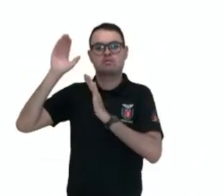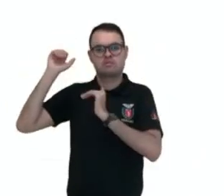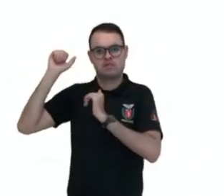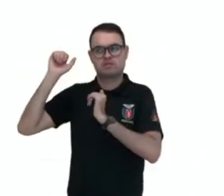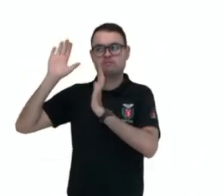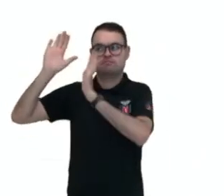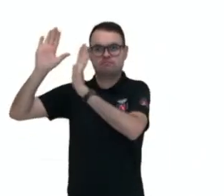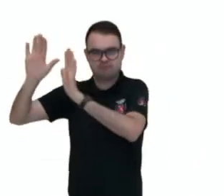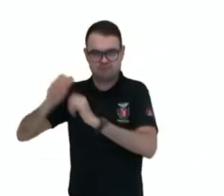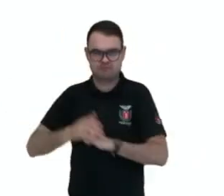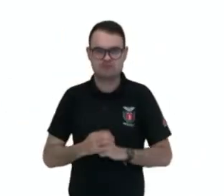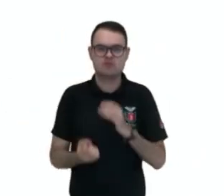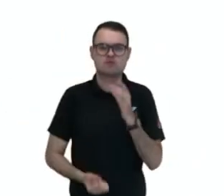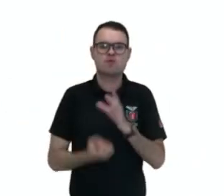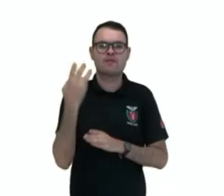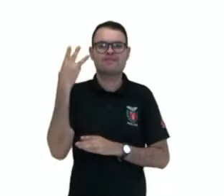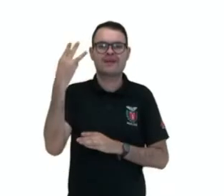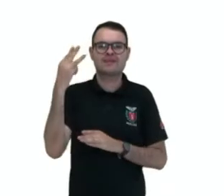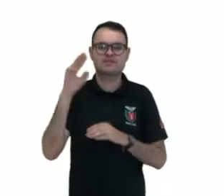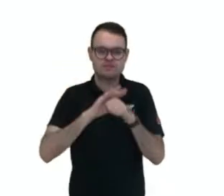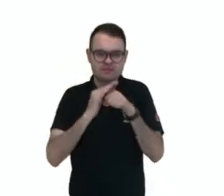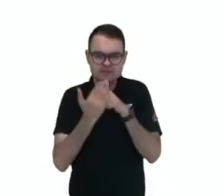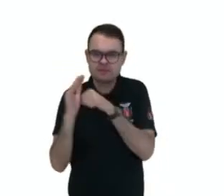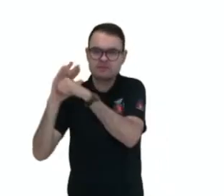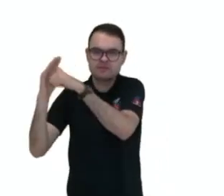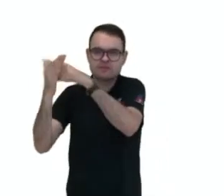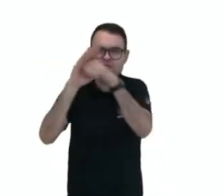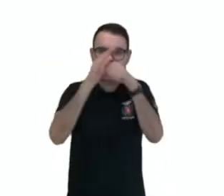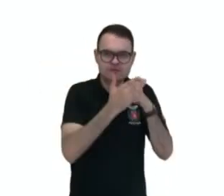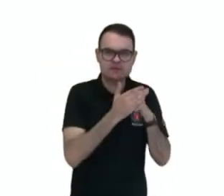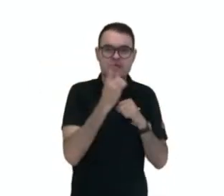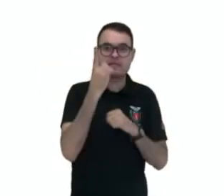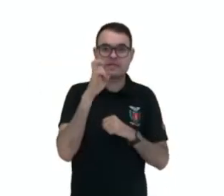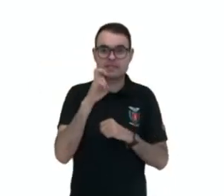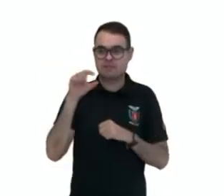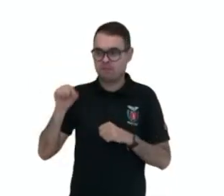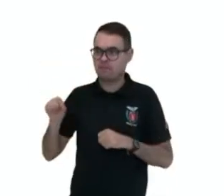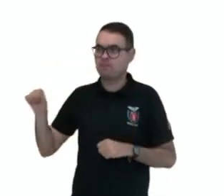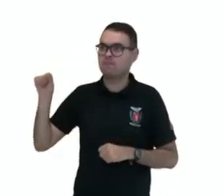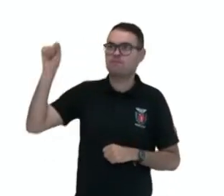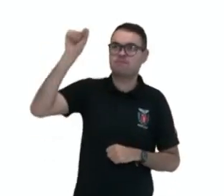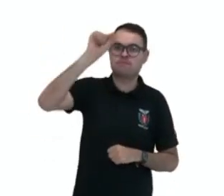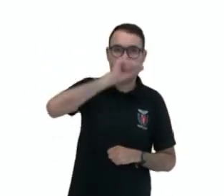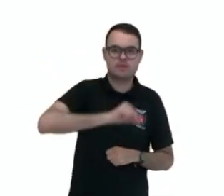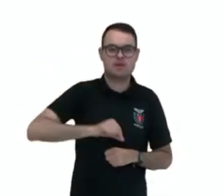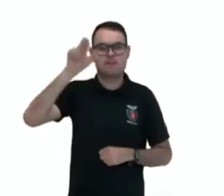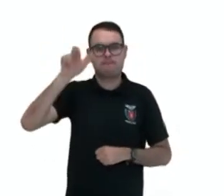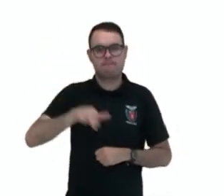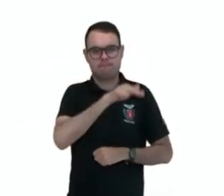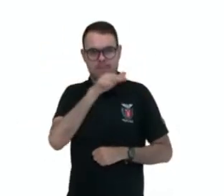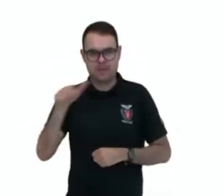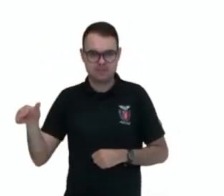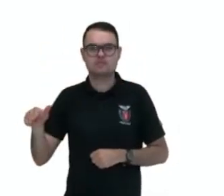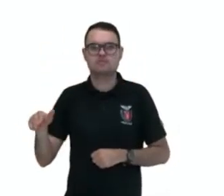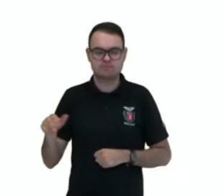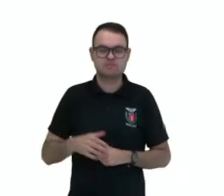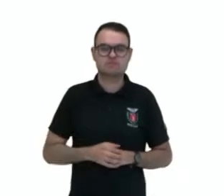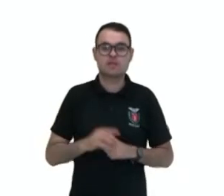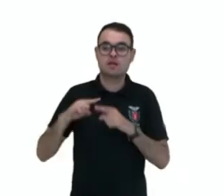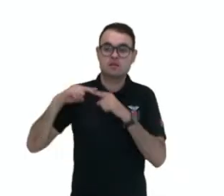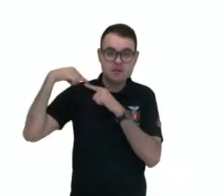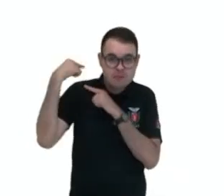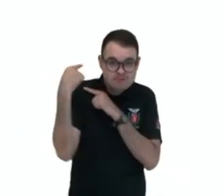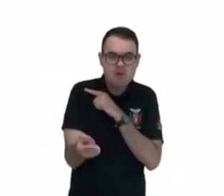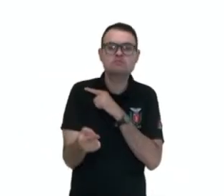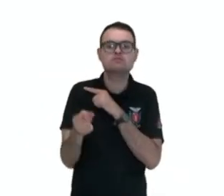Formaram-se 3 vilas e 15 reduções administradas pelos padres jesuítas. Logo depois vieram os portugueses, que